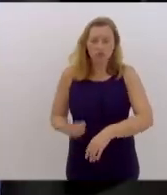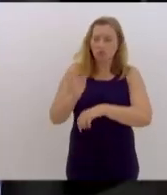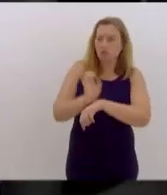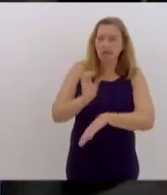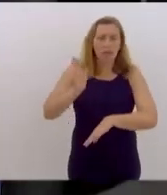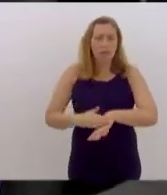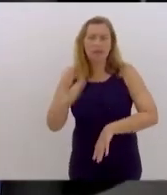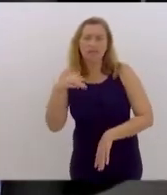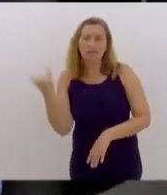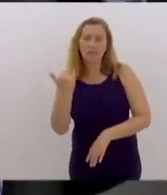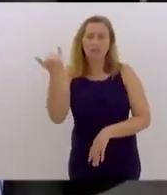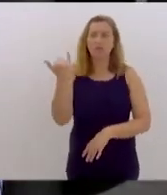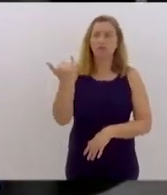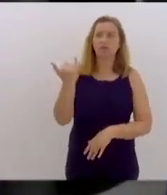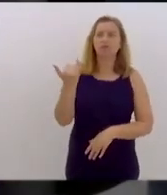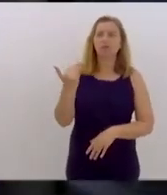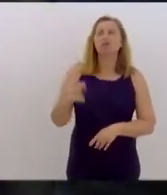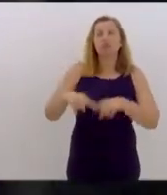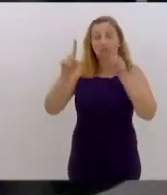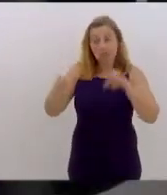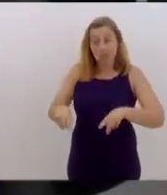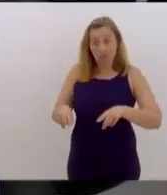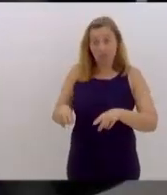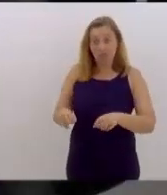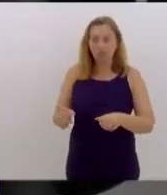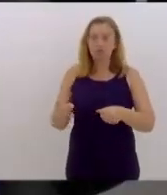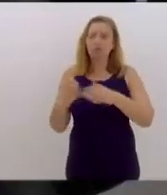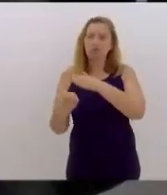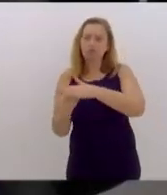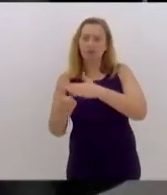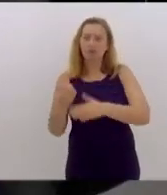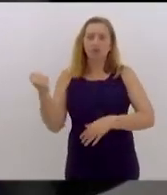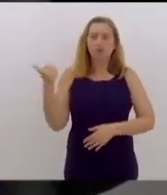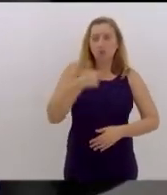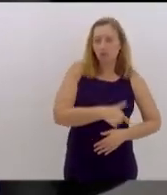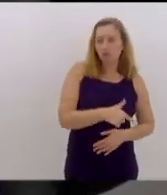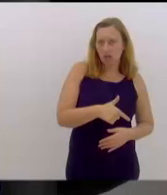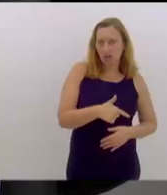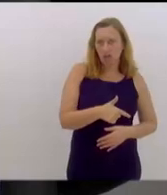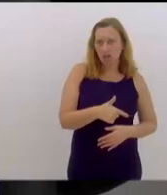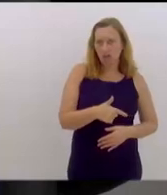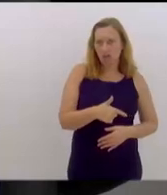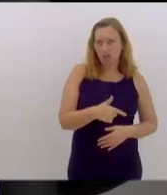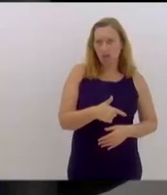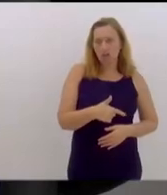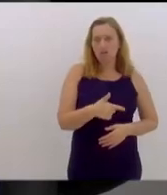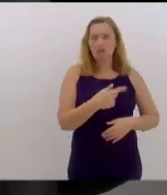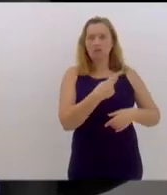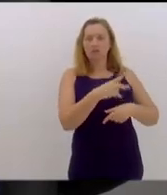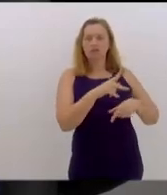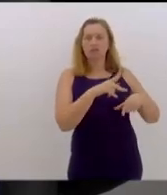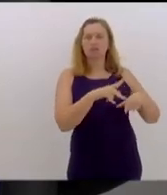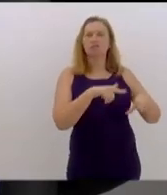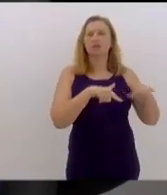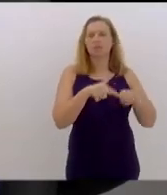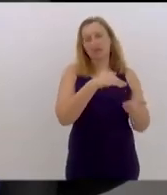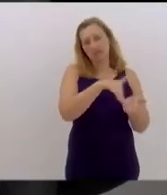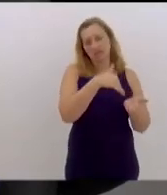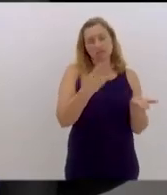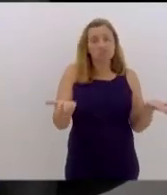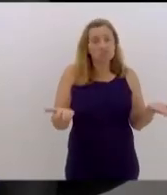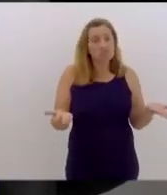mais importante tecido um servidor da concessionária do que tá exercendo a sua função enquanto o secretário